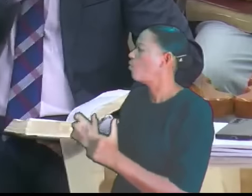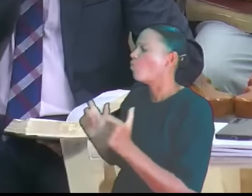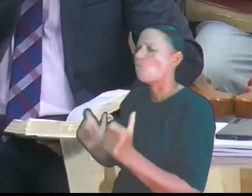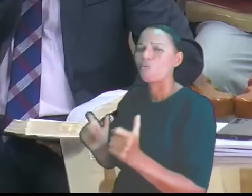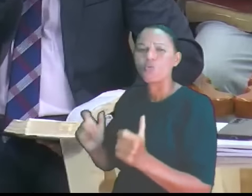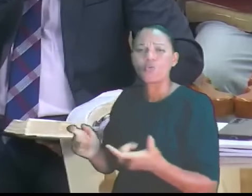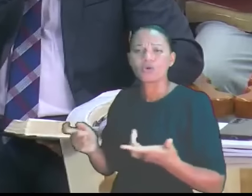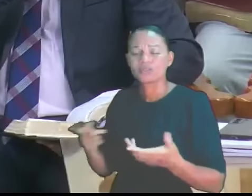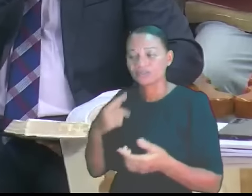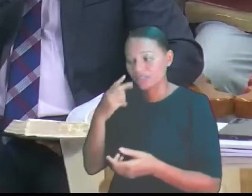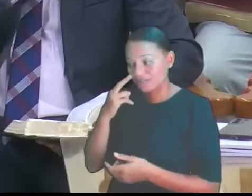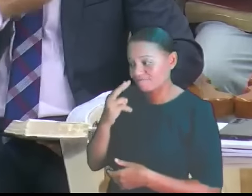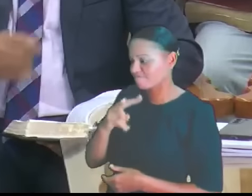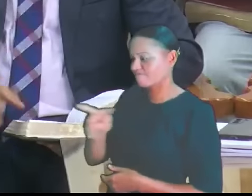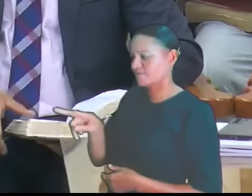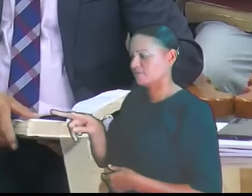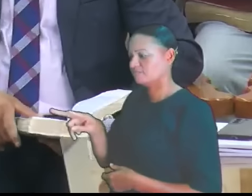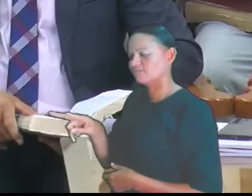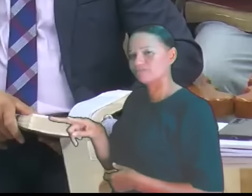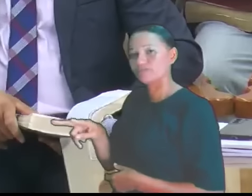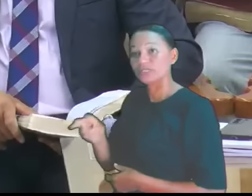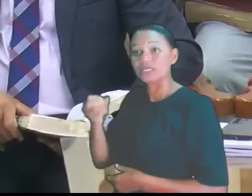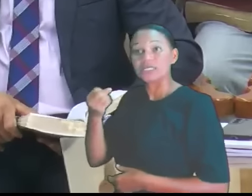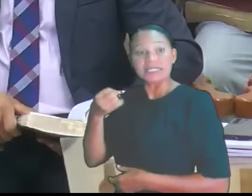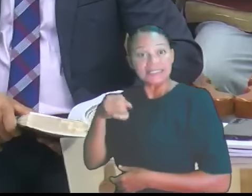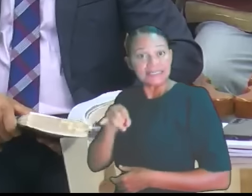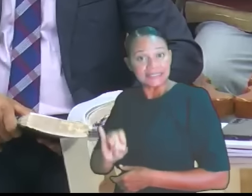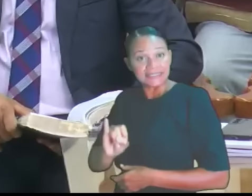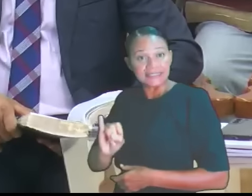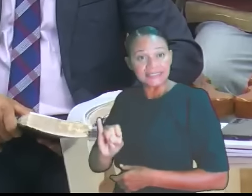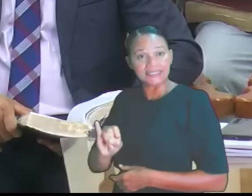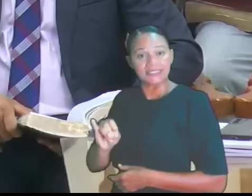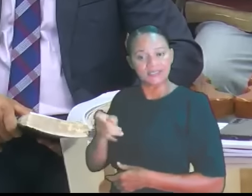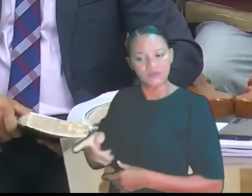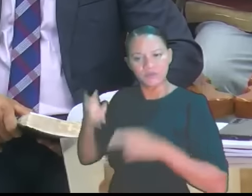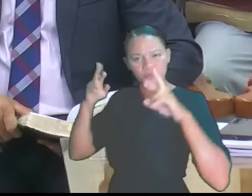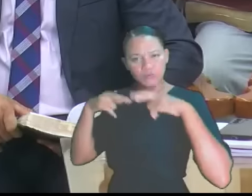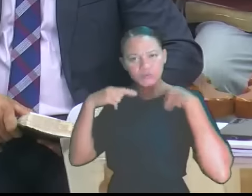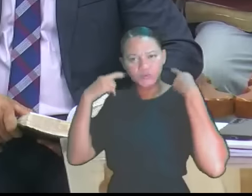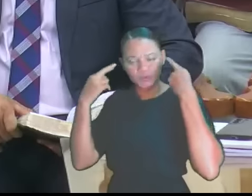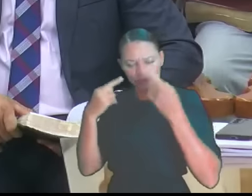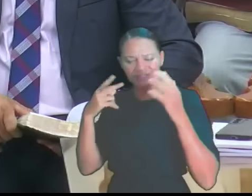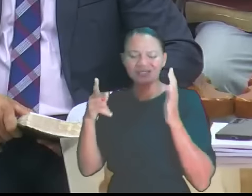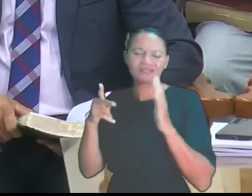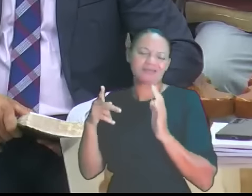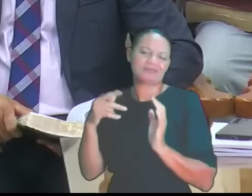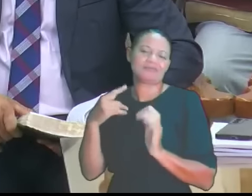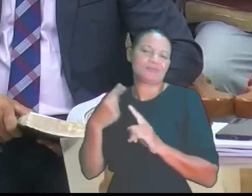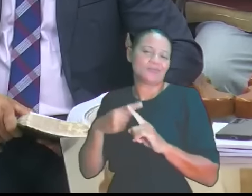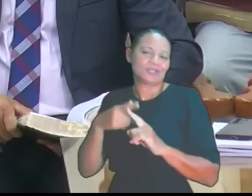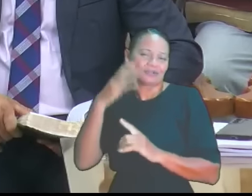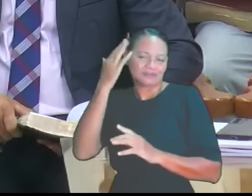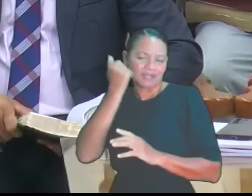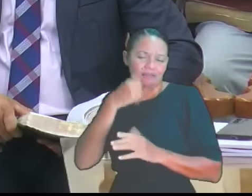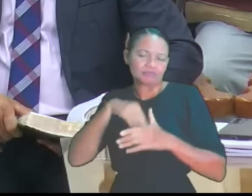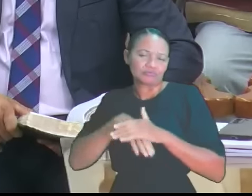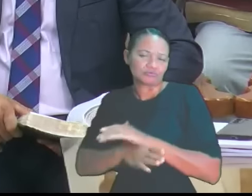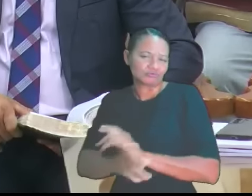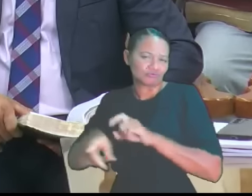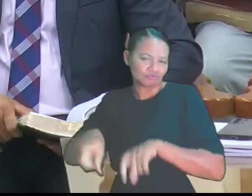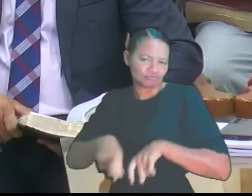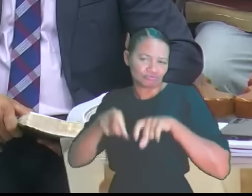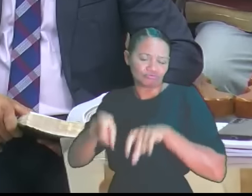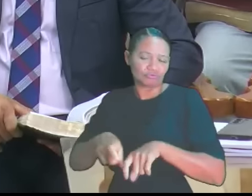Ele já teria visto o cordeiro. Se o cordeiro tivesse enroscado ali, quem é da roça aqui sabe, quando eles chegaram, o cordeiro